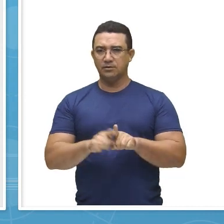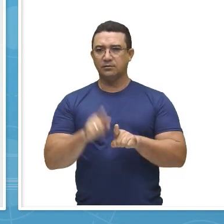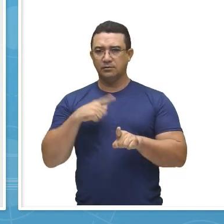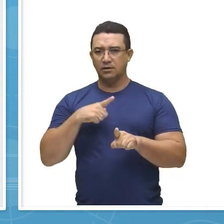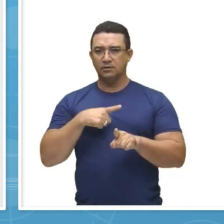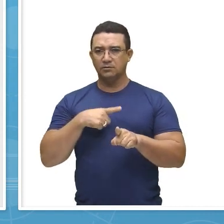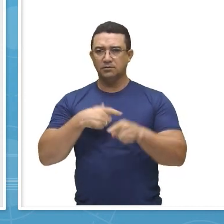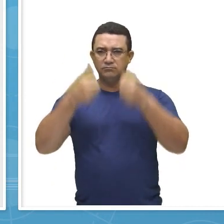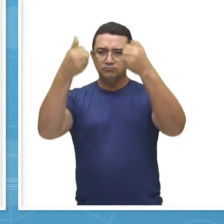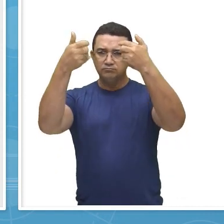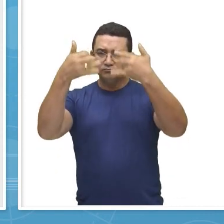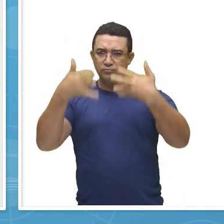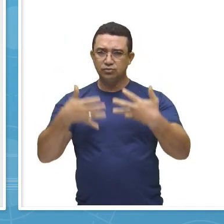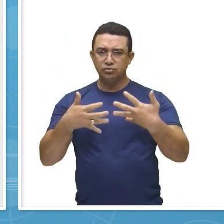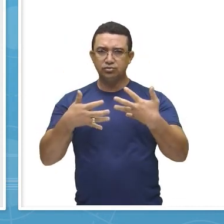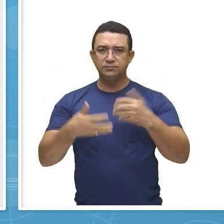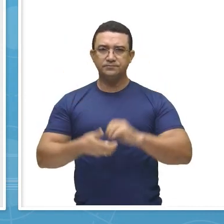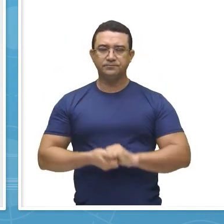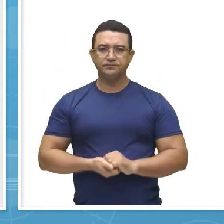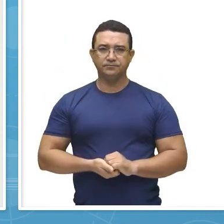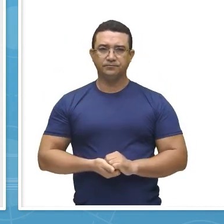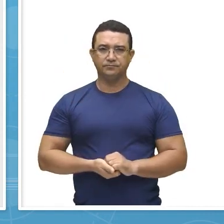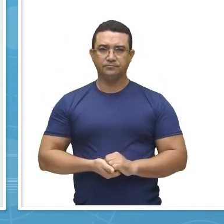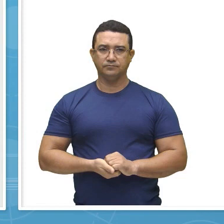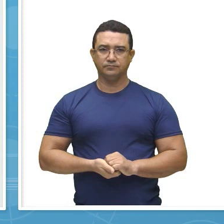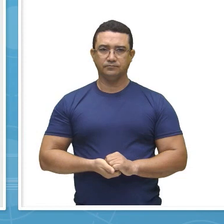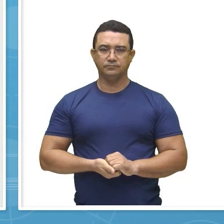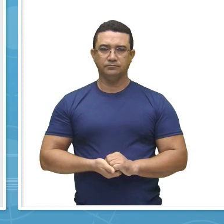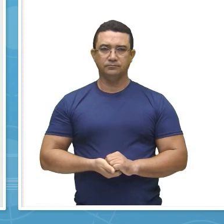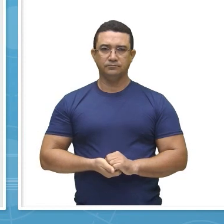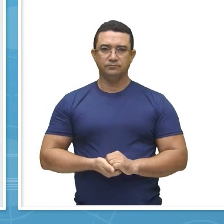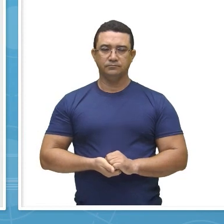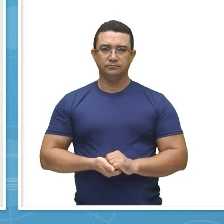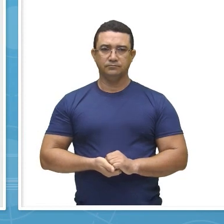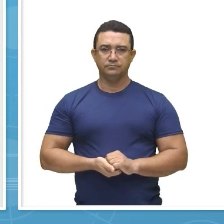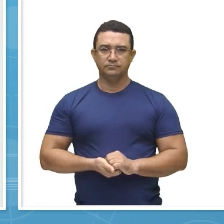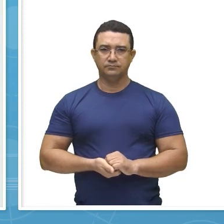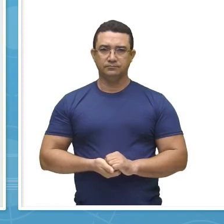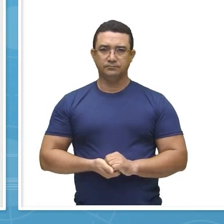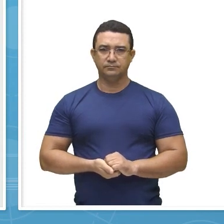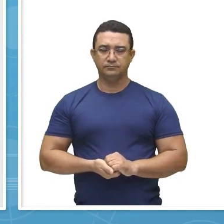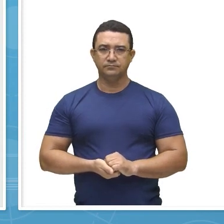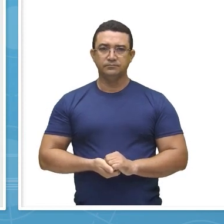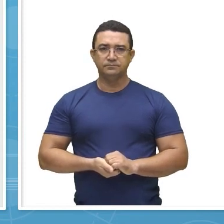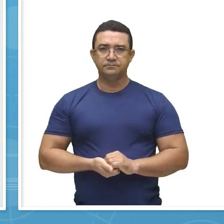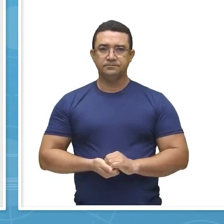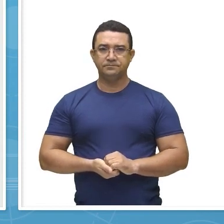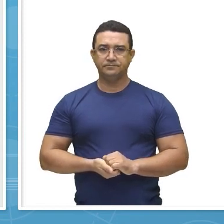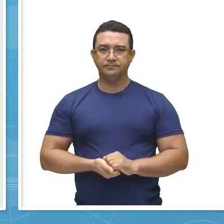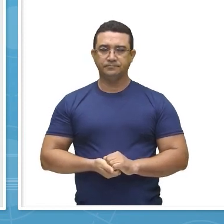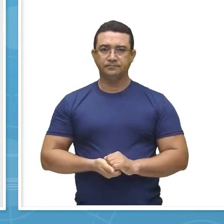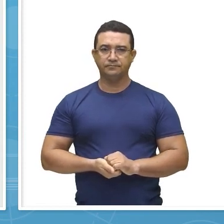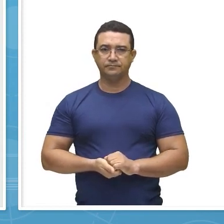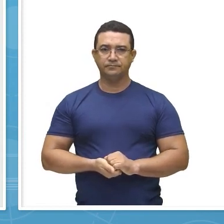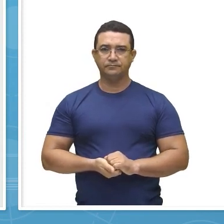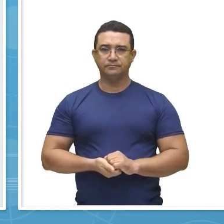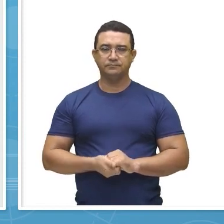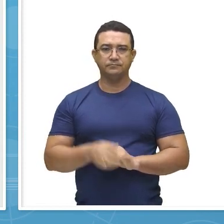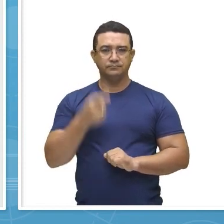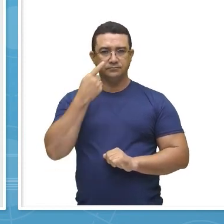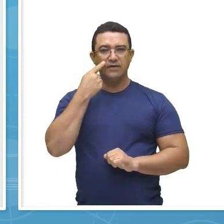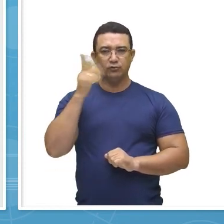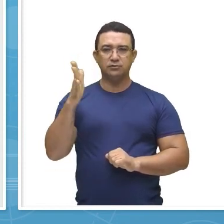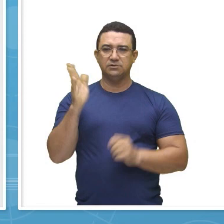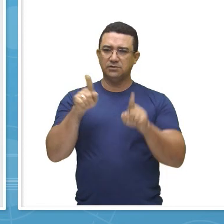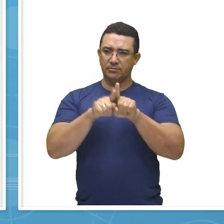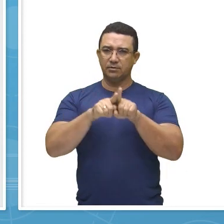comentários sobre cada questão, né? A gente verificou aí que a Ásia tem essa questão territorial e